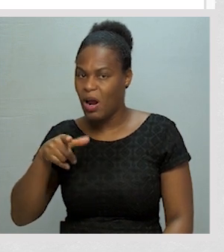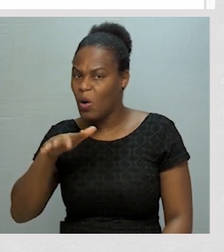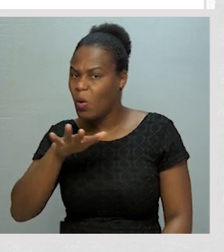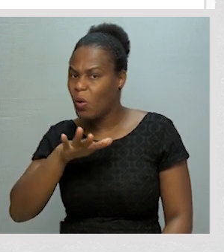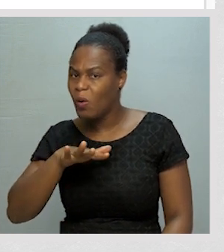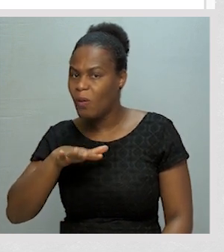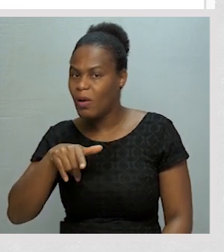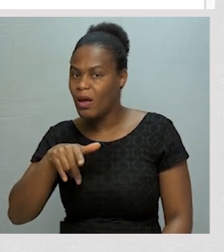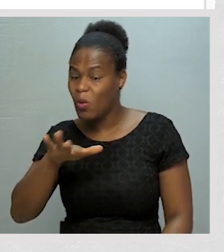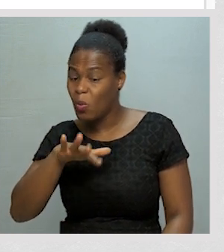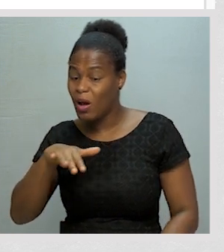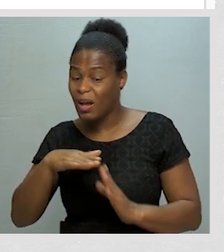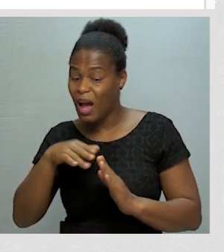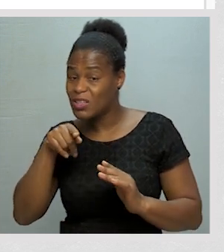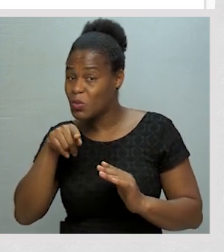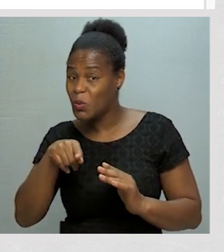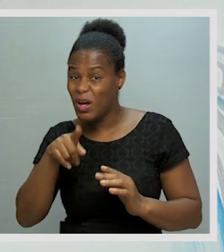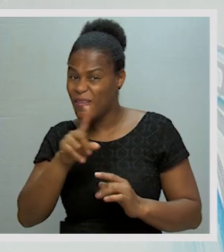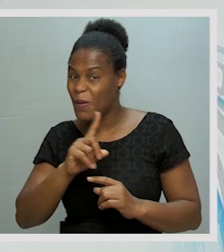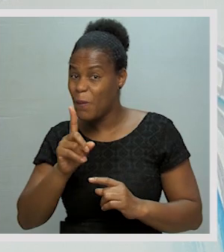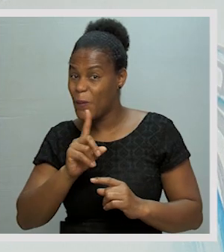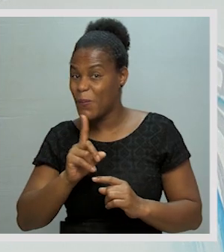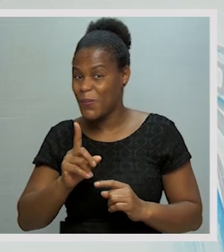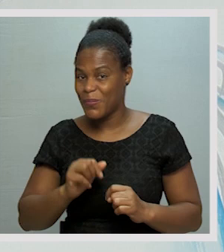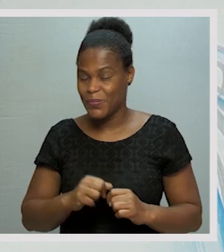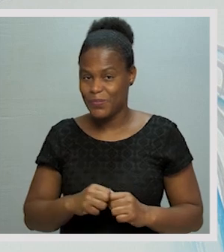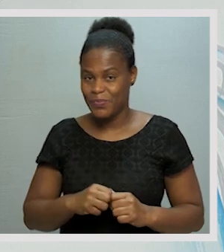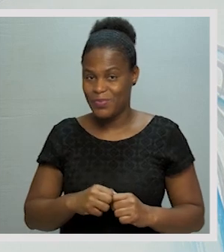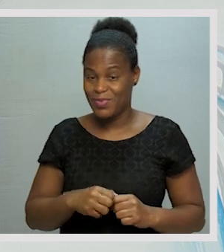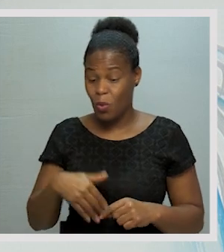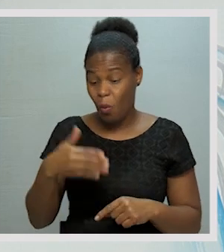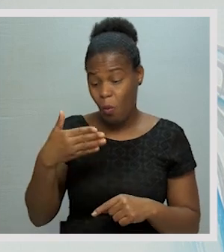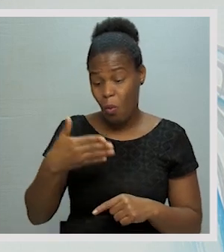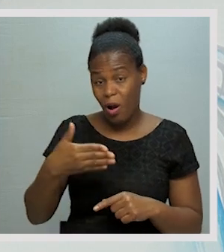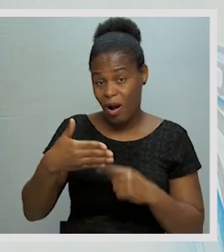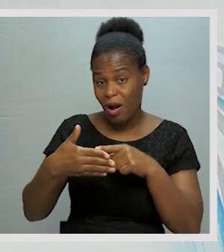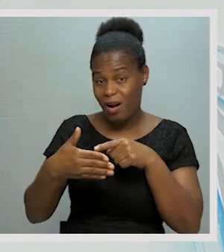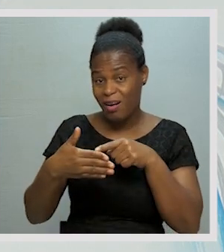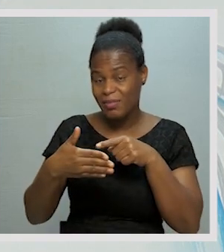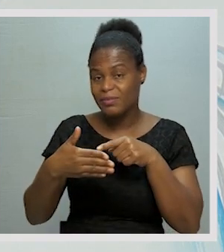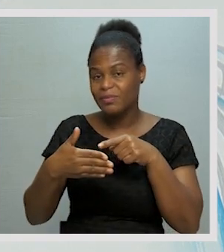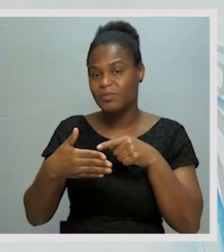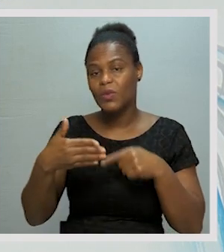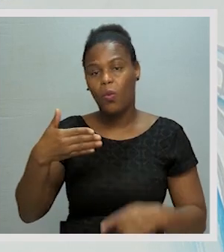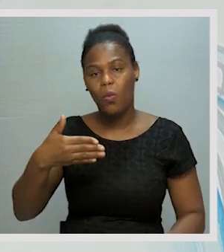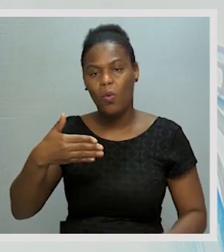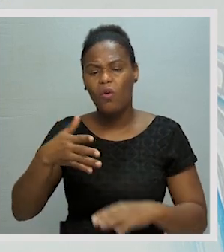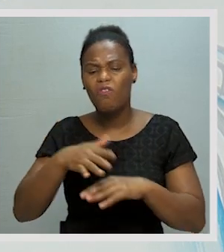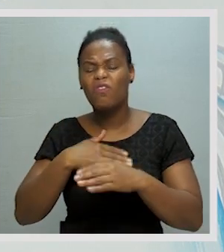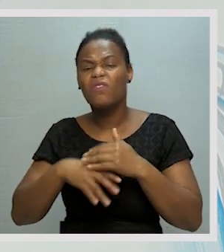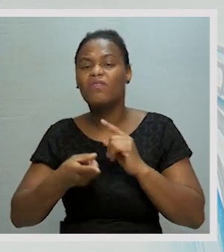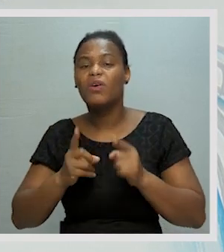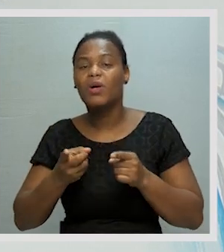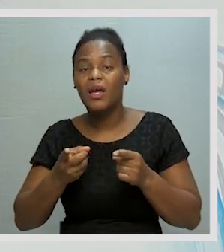É igual a 10. Estão a ver? Só que esse